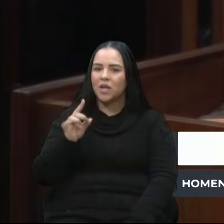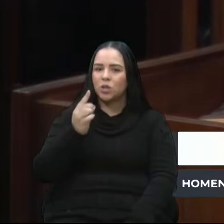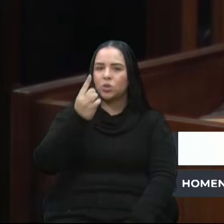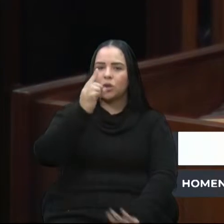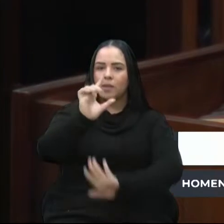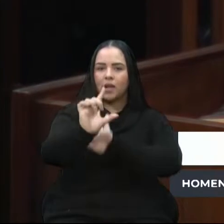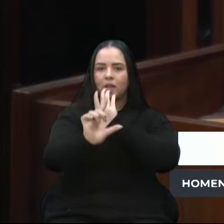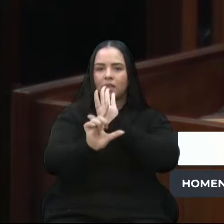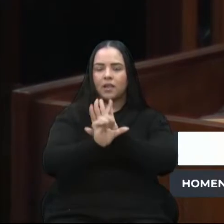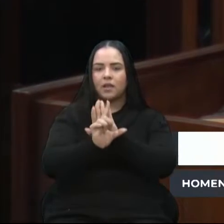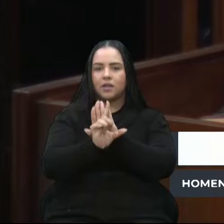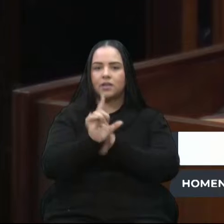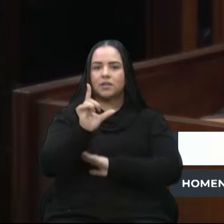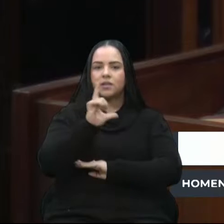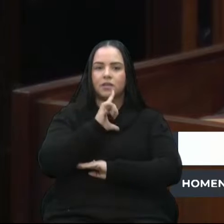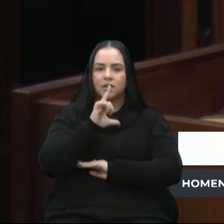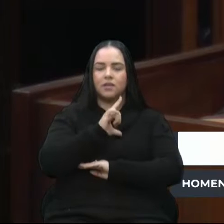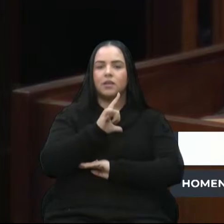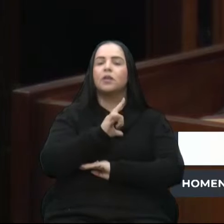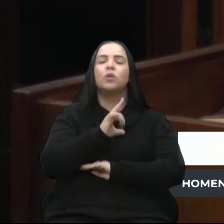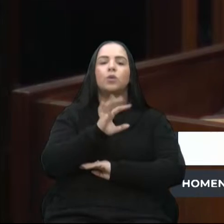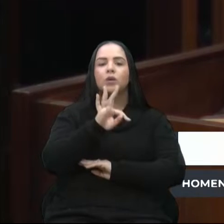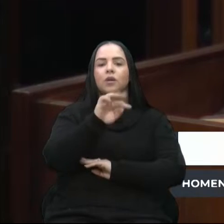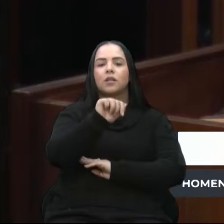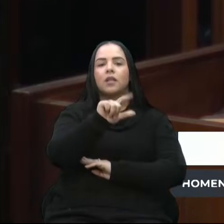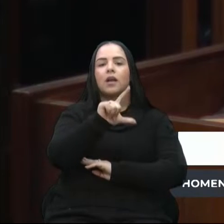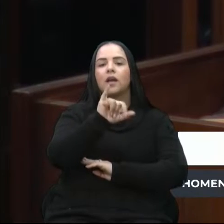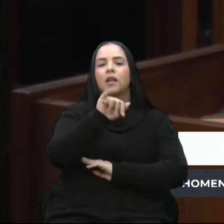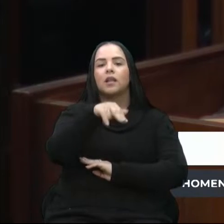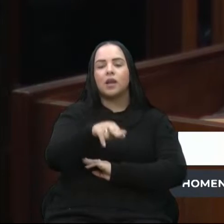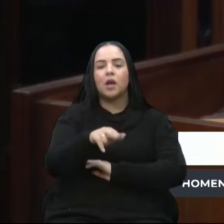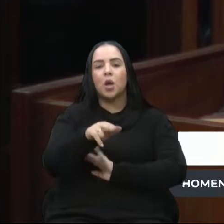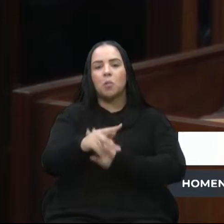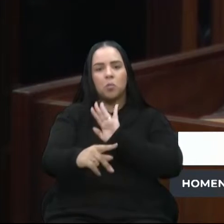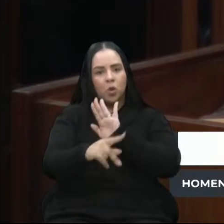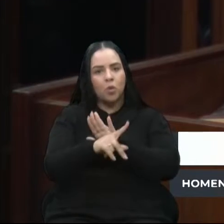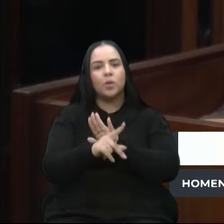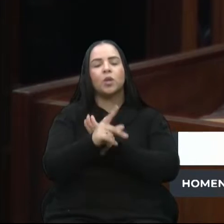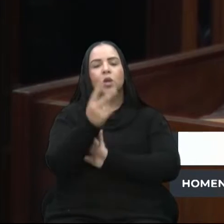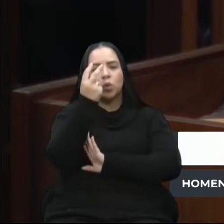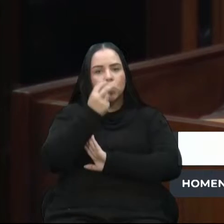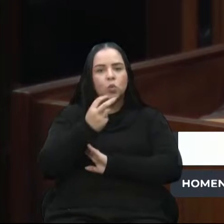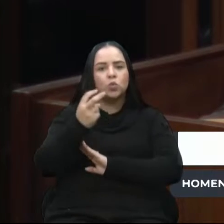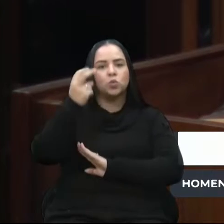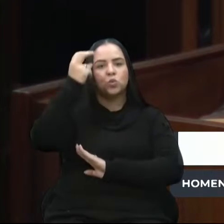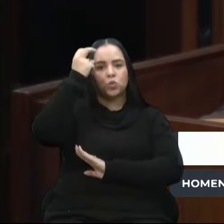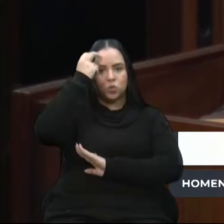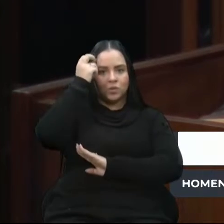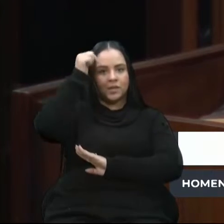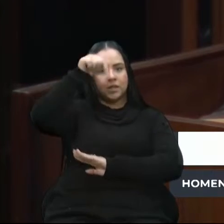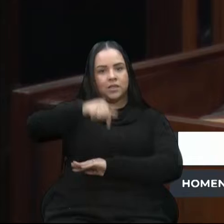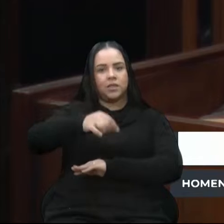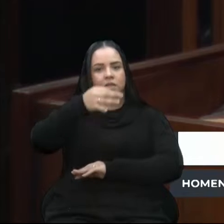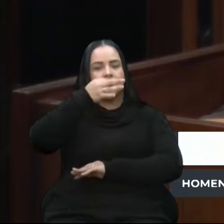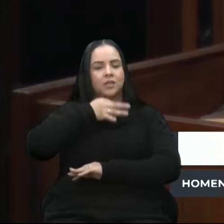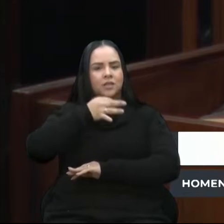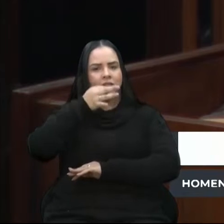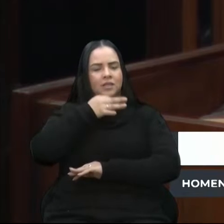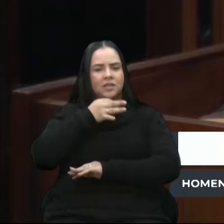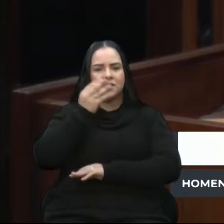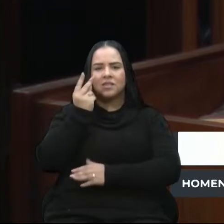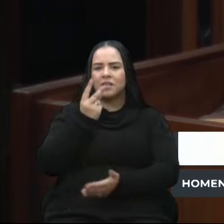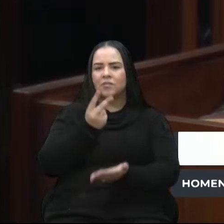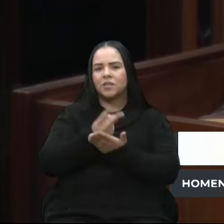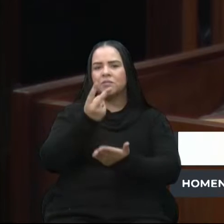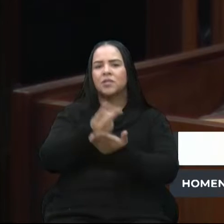o italiano como parte da cultura imaterial caxiense. E, pelo que me consta, sempre todos os